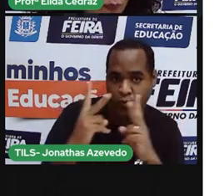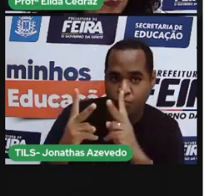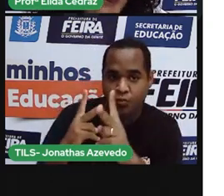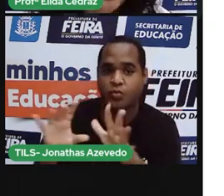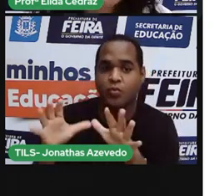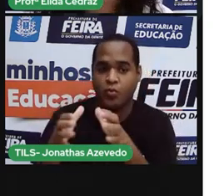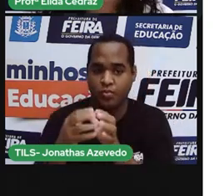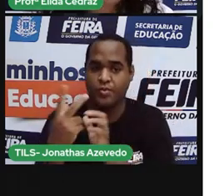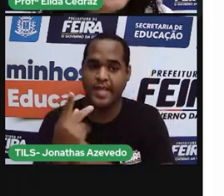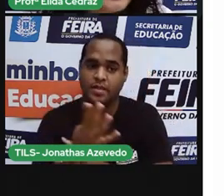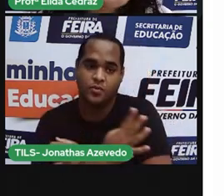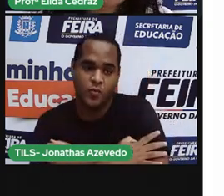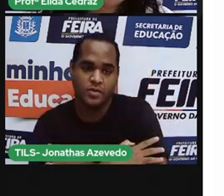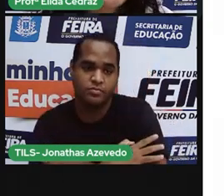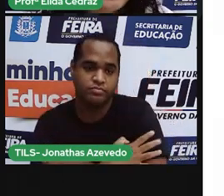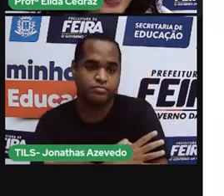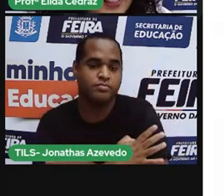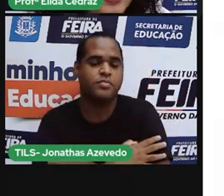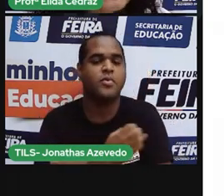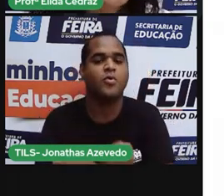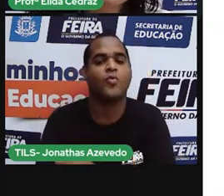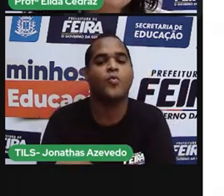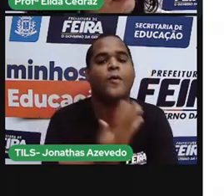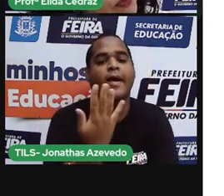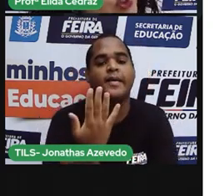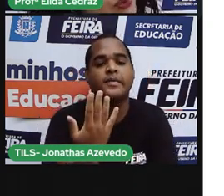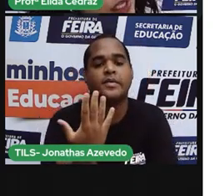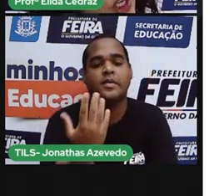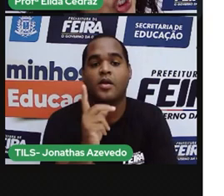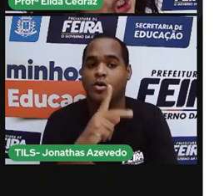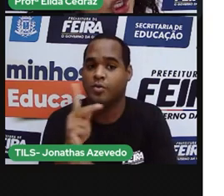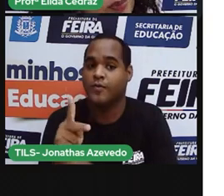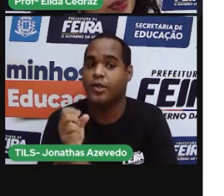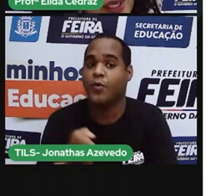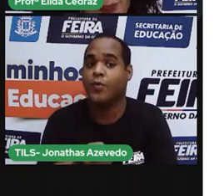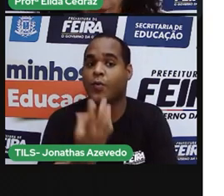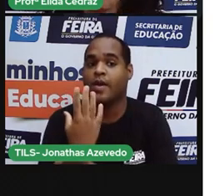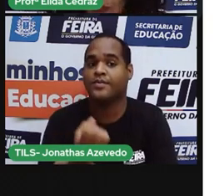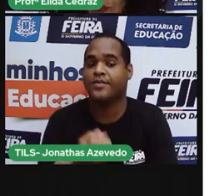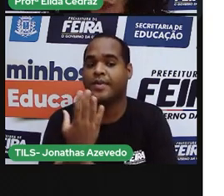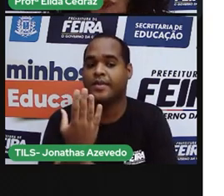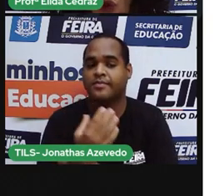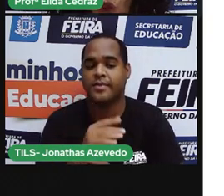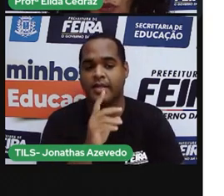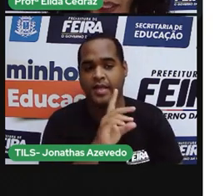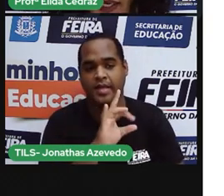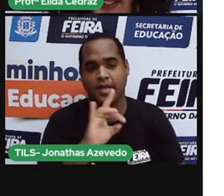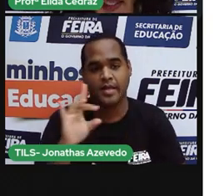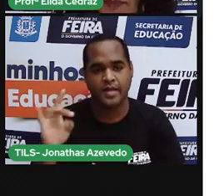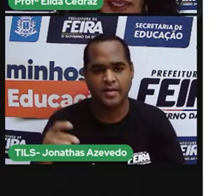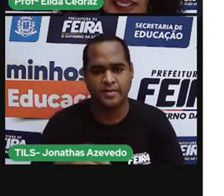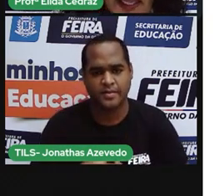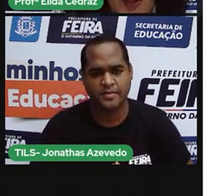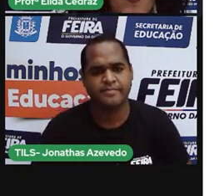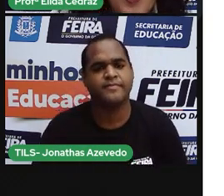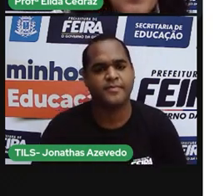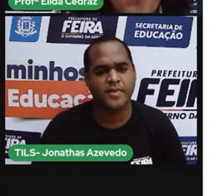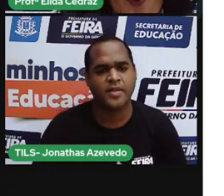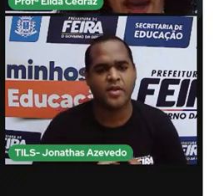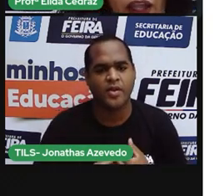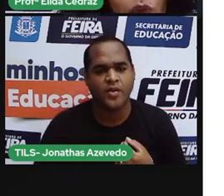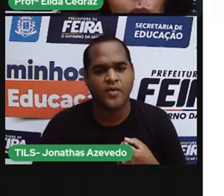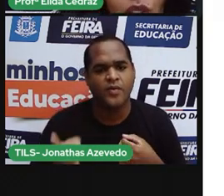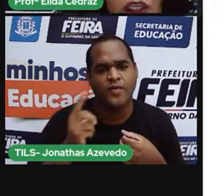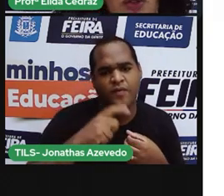ano. Quantas bandeirinhas esse professor tem que distribuir? Volta na tabela, olha